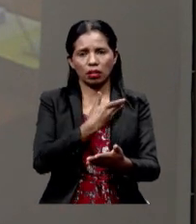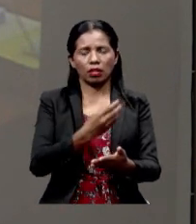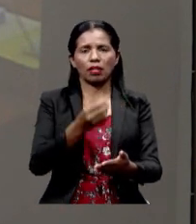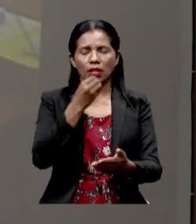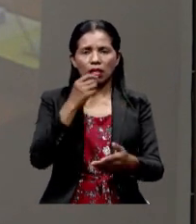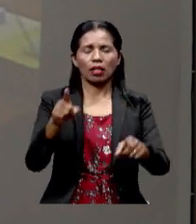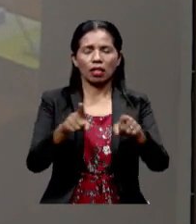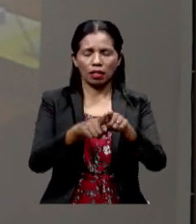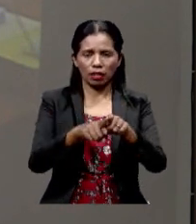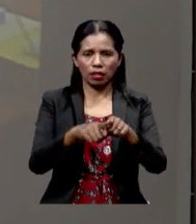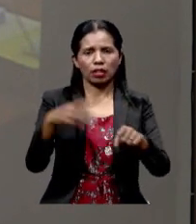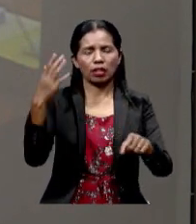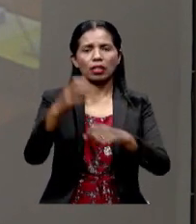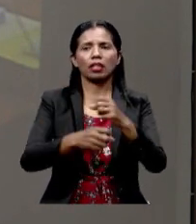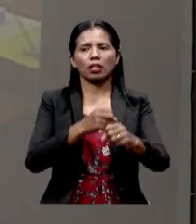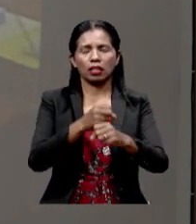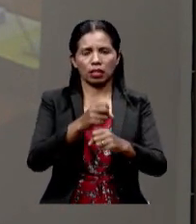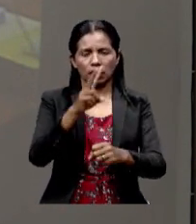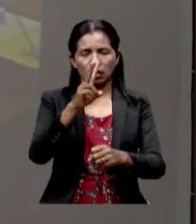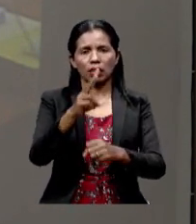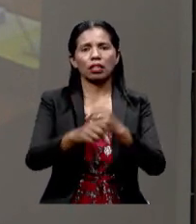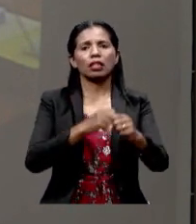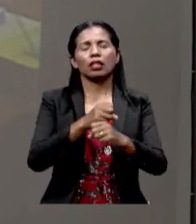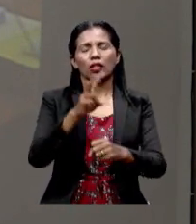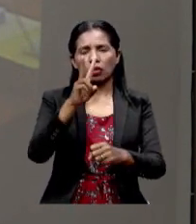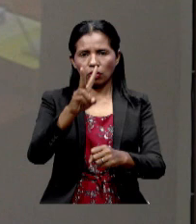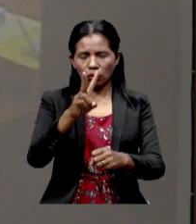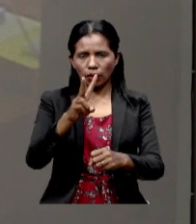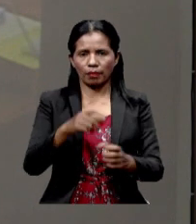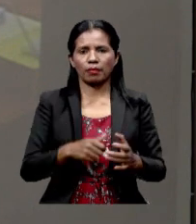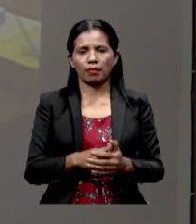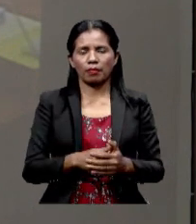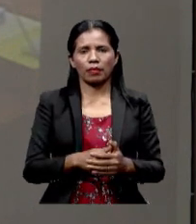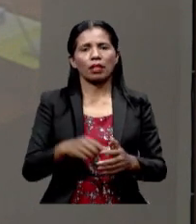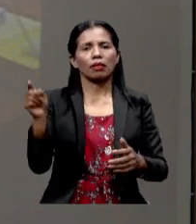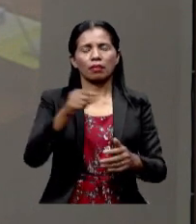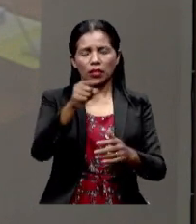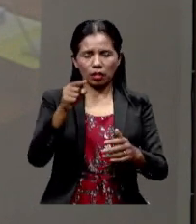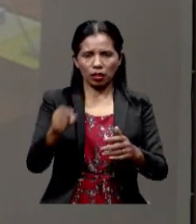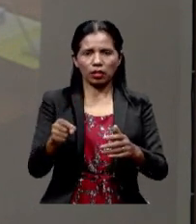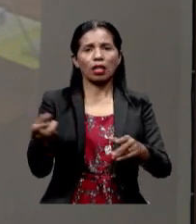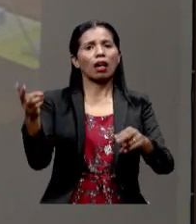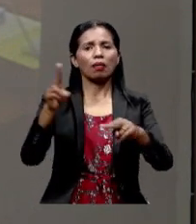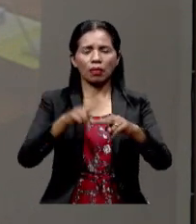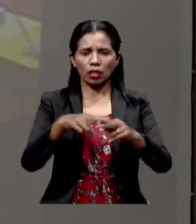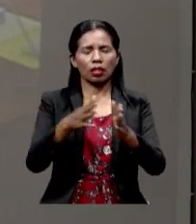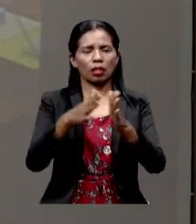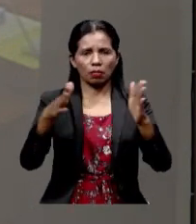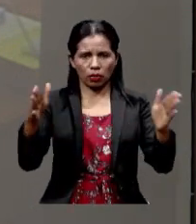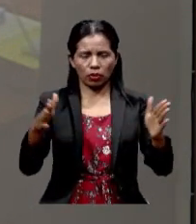de tabaco e a tina rua ne larande, ninha percentagem ne aumenta macas.